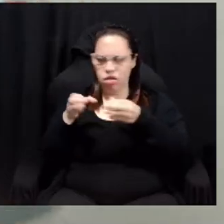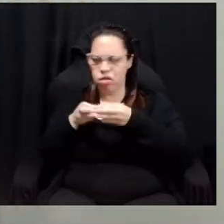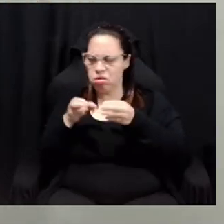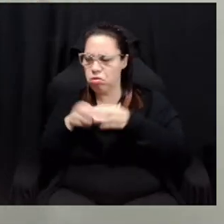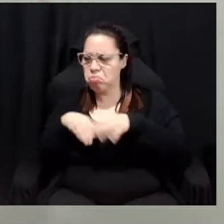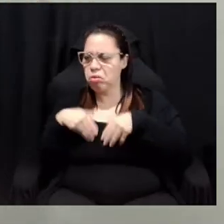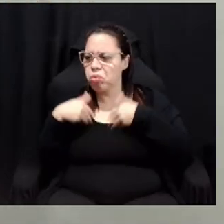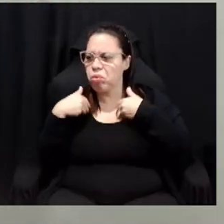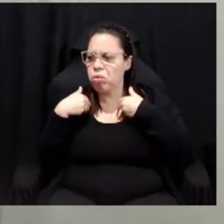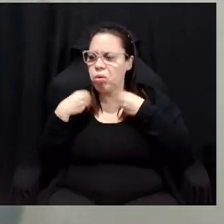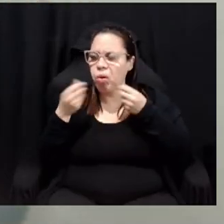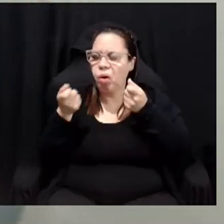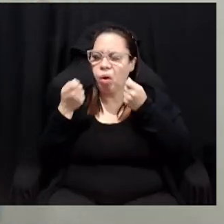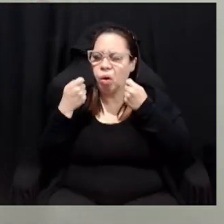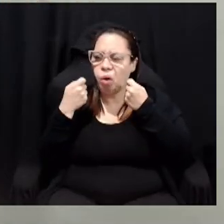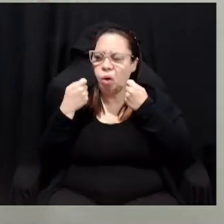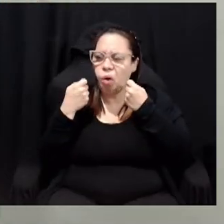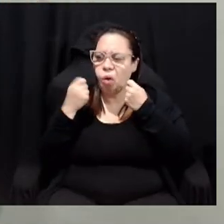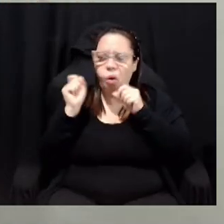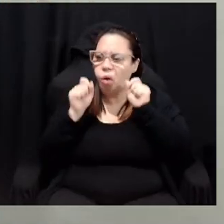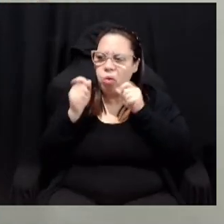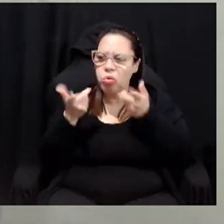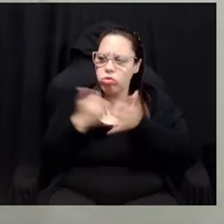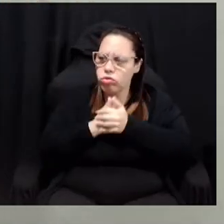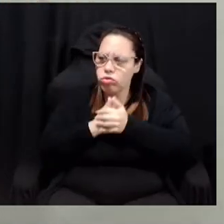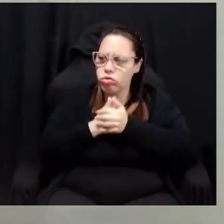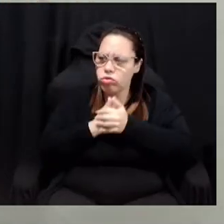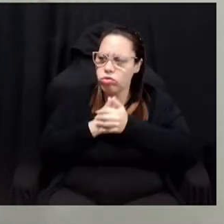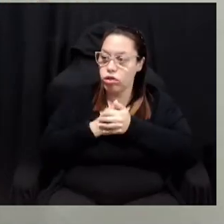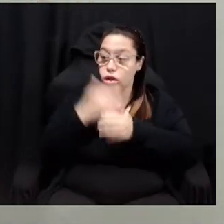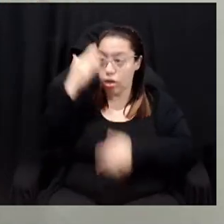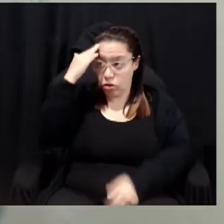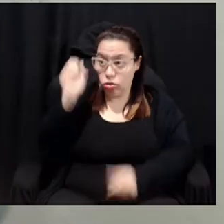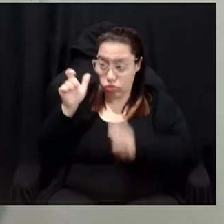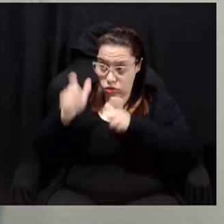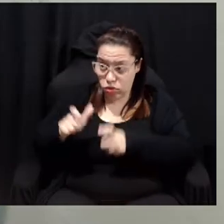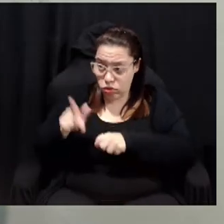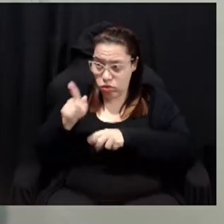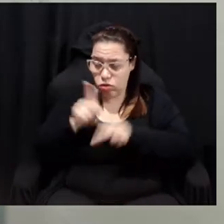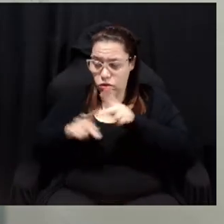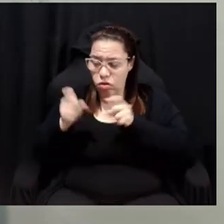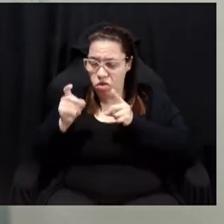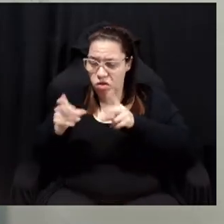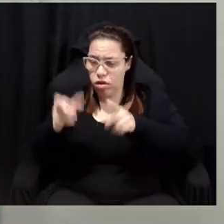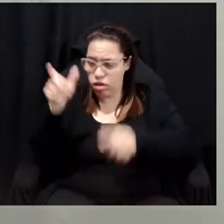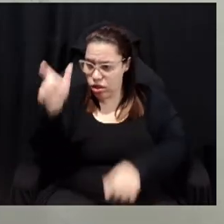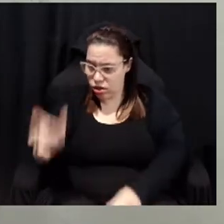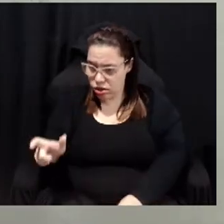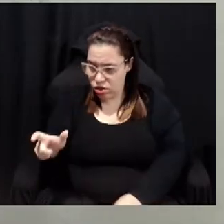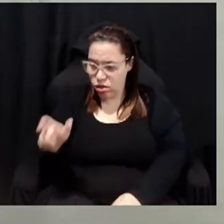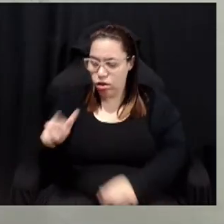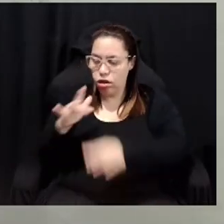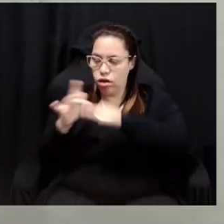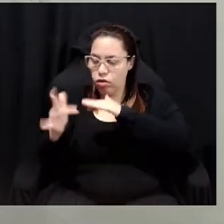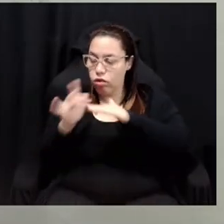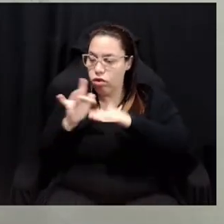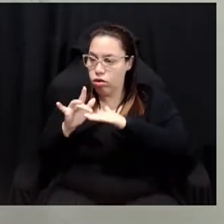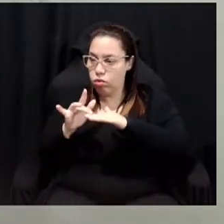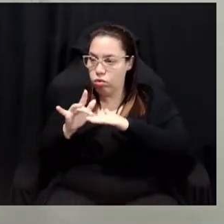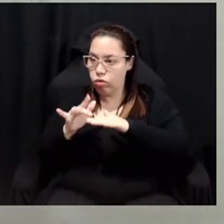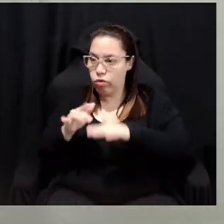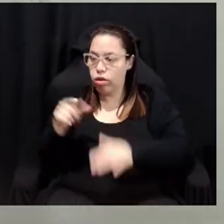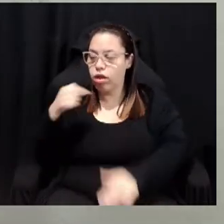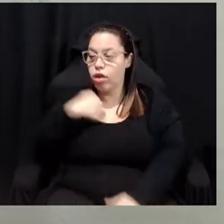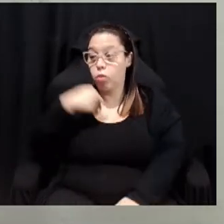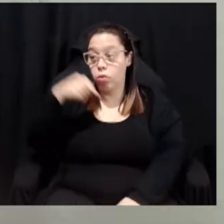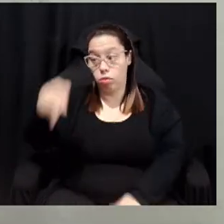qual lugar? Se eu sei aonde que o meu público-alvo, o público que eu vendo, ele está naquela plataforma, eu tenho que estar lá. E